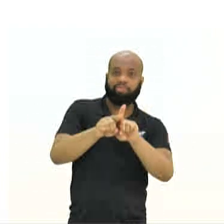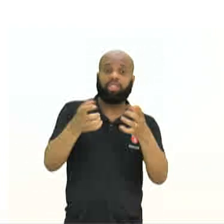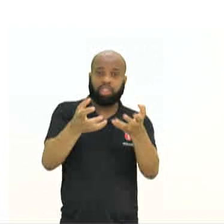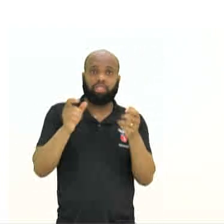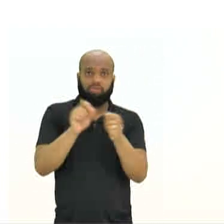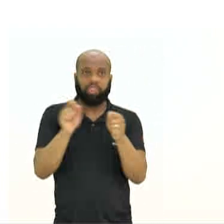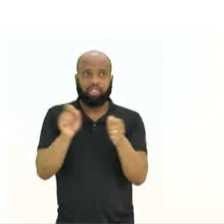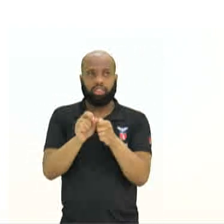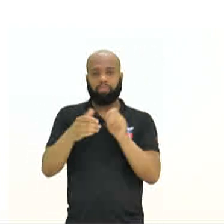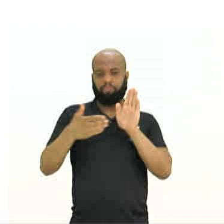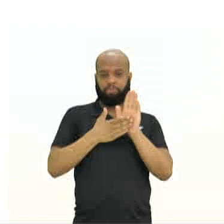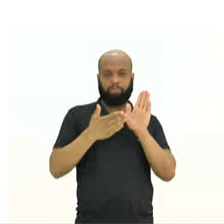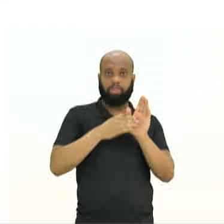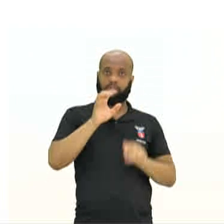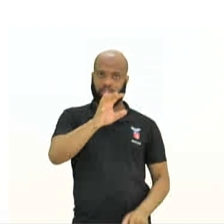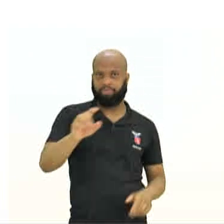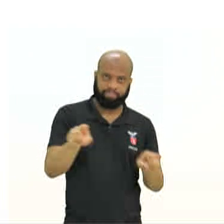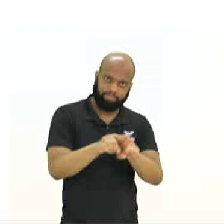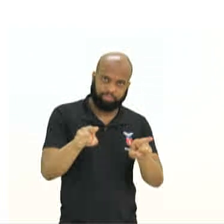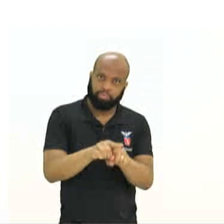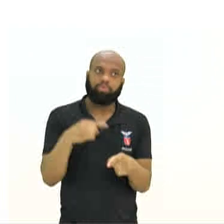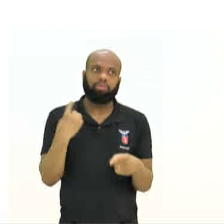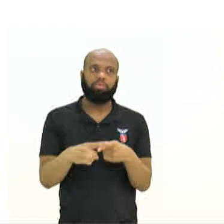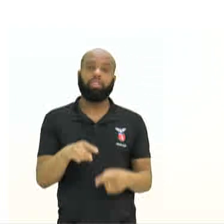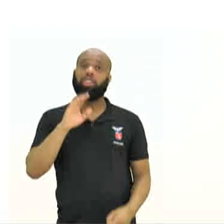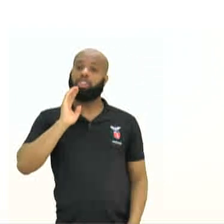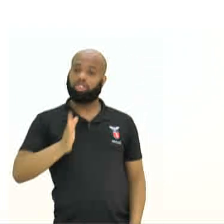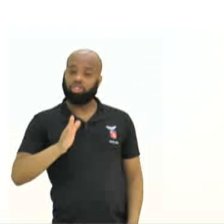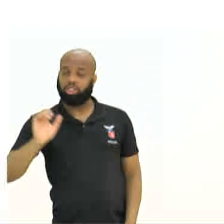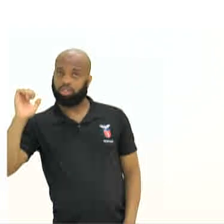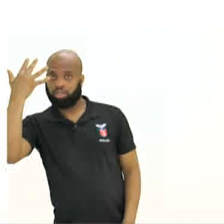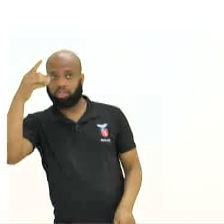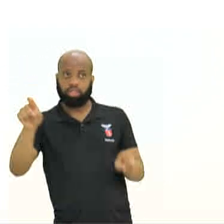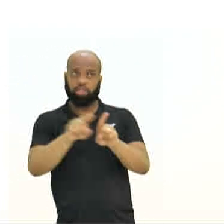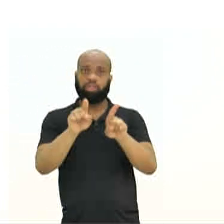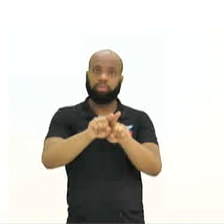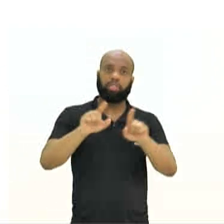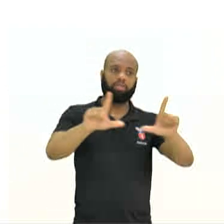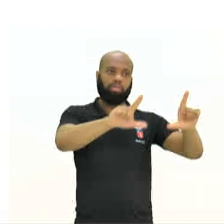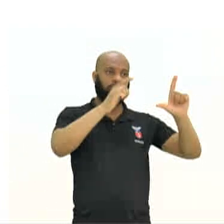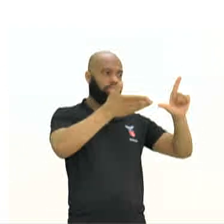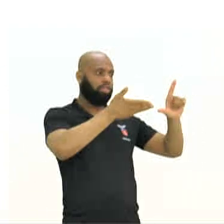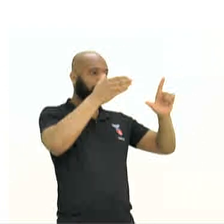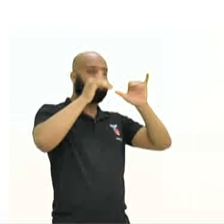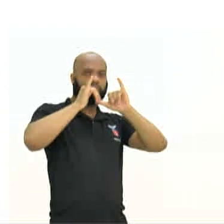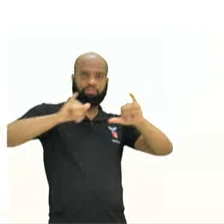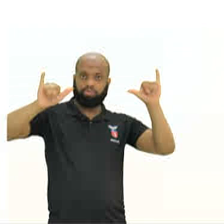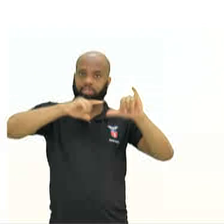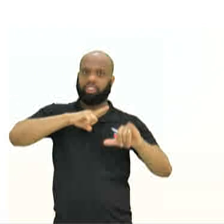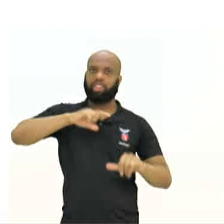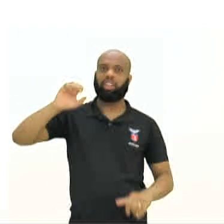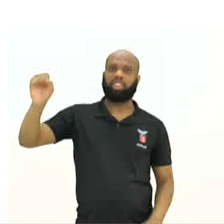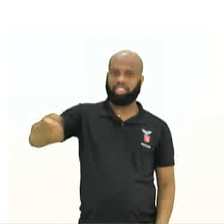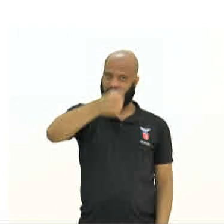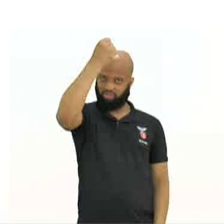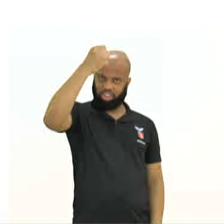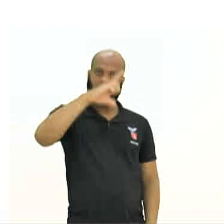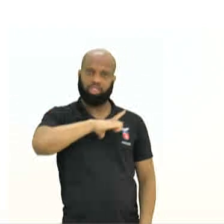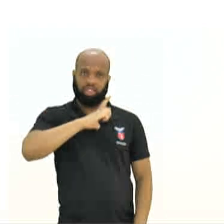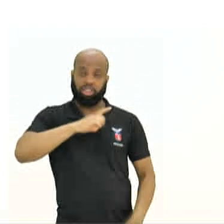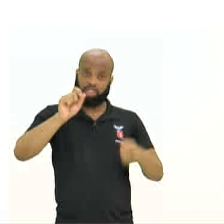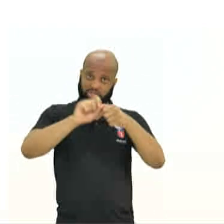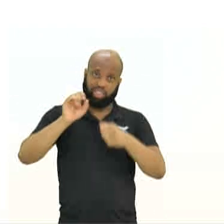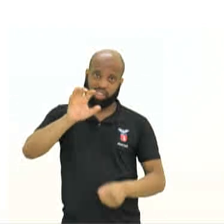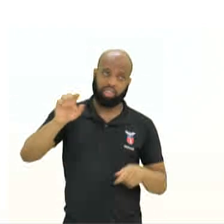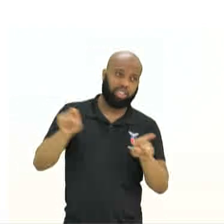ela faz hoje, né? Inclusive, eu coloquei aqui para vocês que já aconteceu uma campanha, uma propaganda de uma cervejaria, de uma cerveja, que